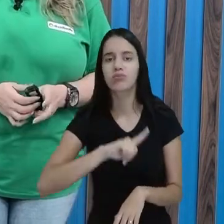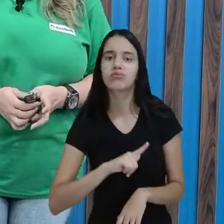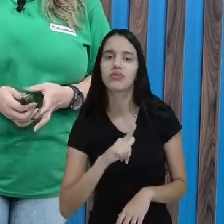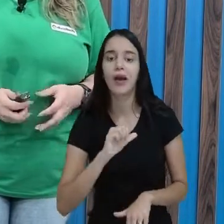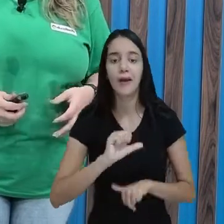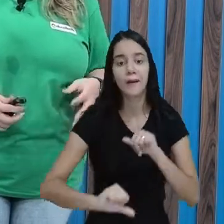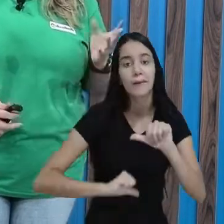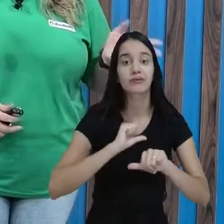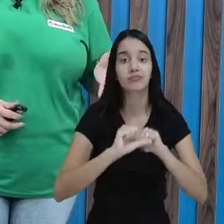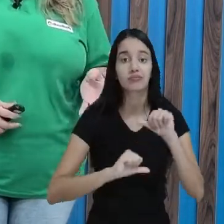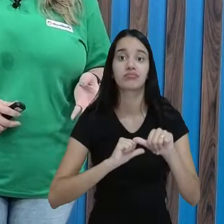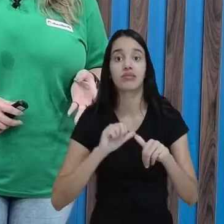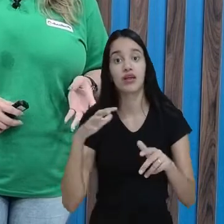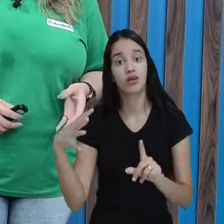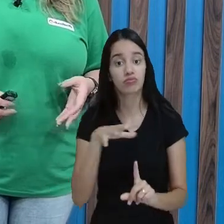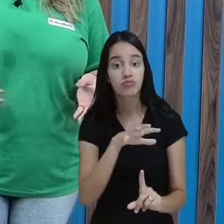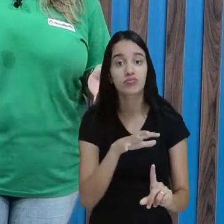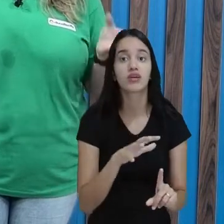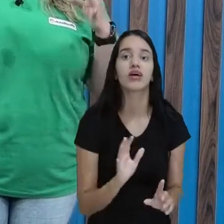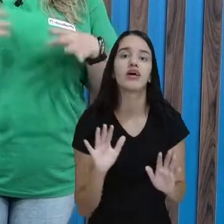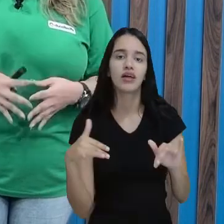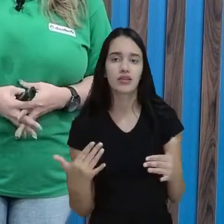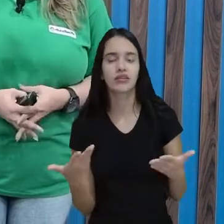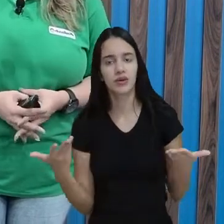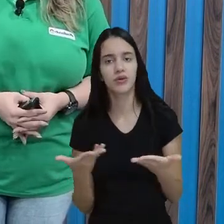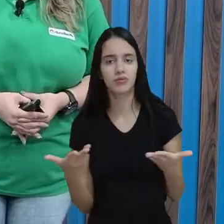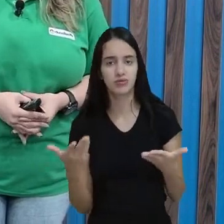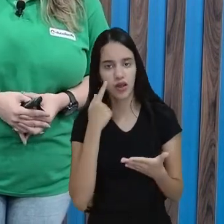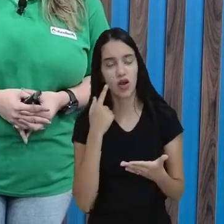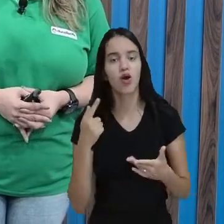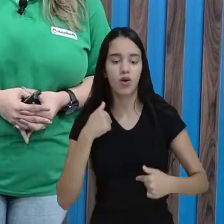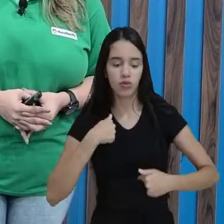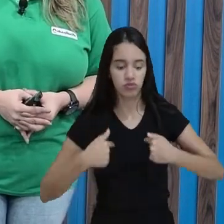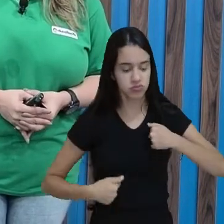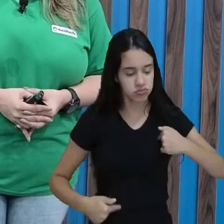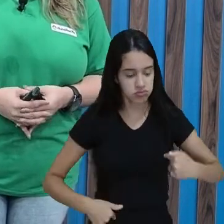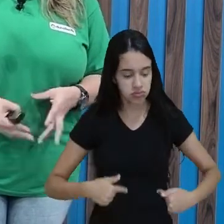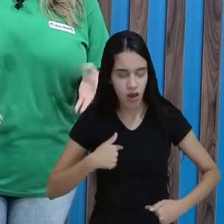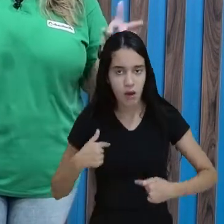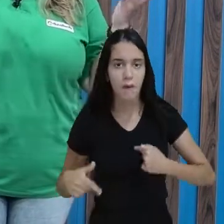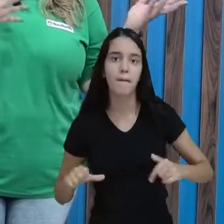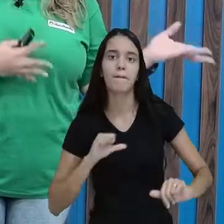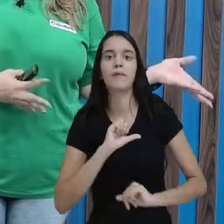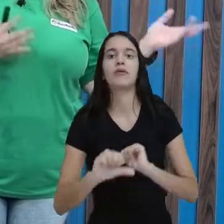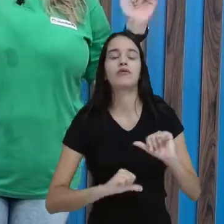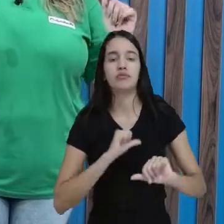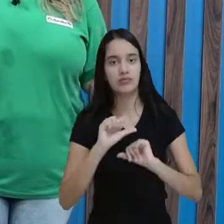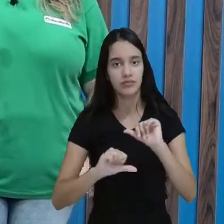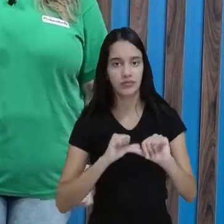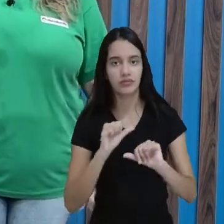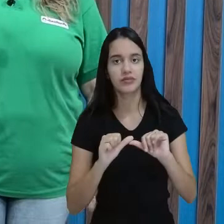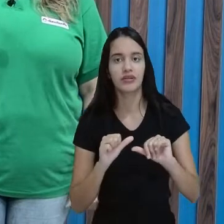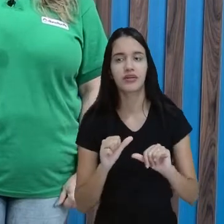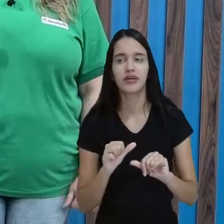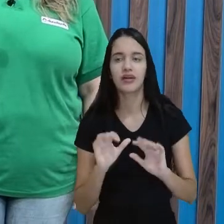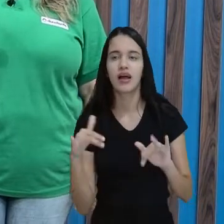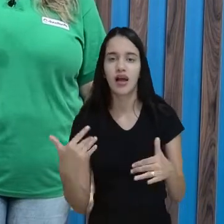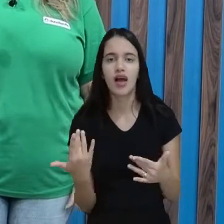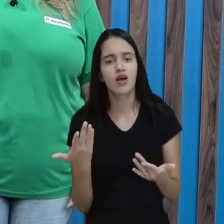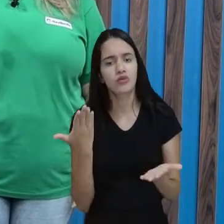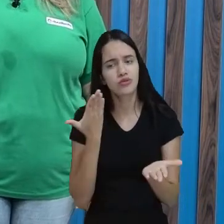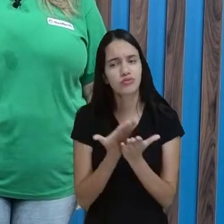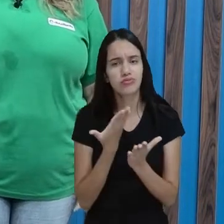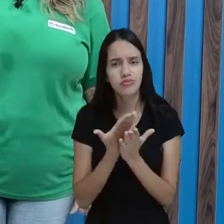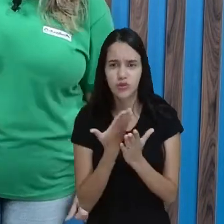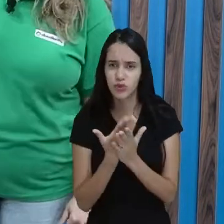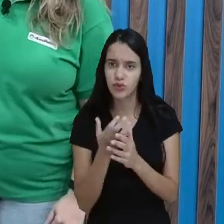essa manipulação dos genes, tá certo? Então, os organismos geneticamente modificados vieram a partir desse